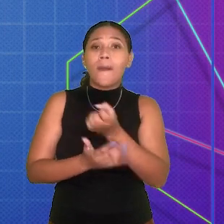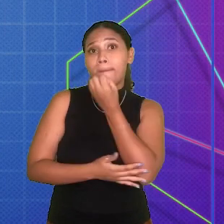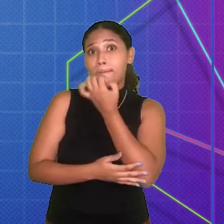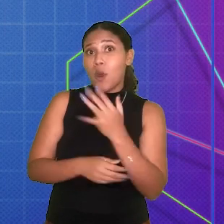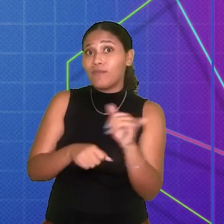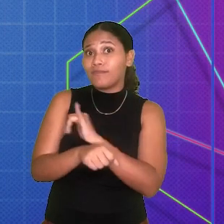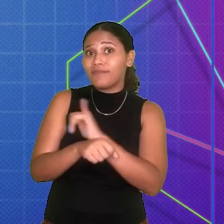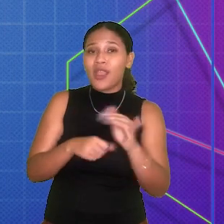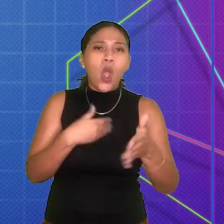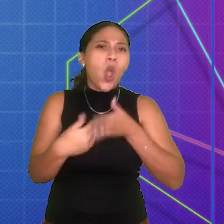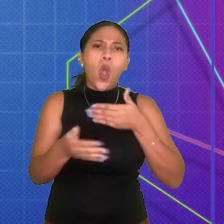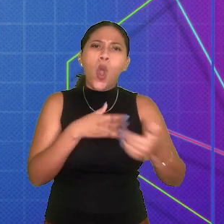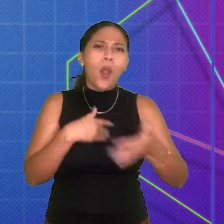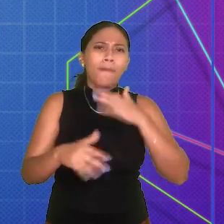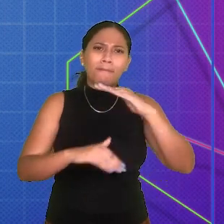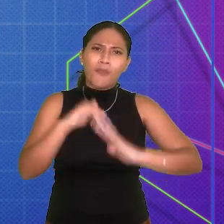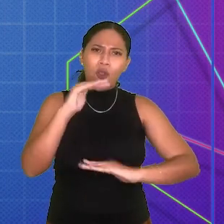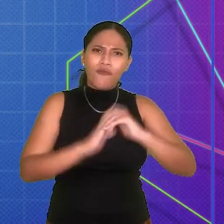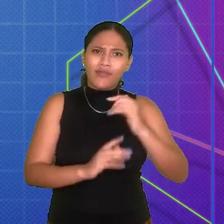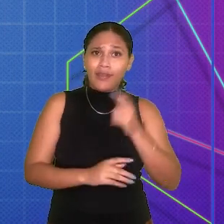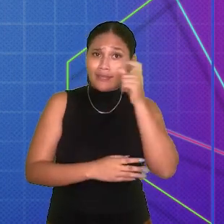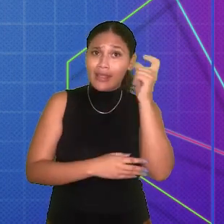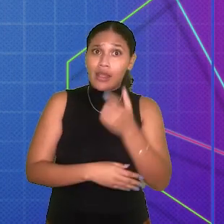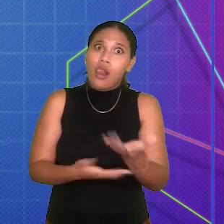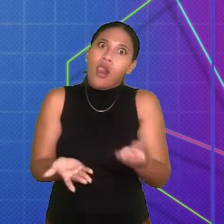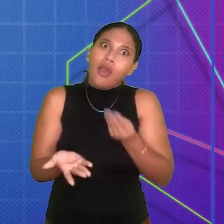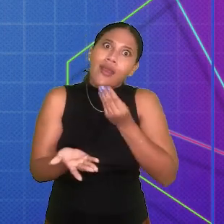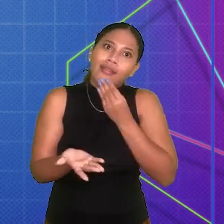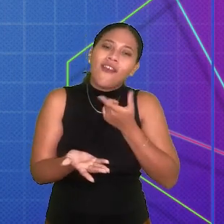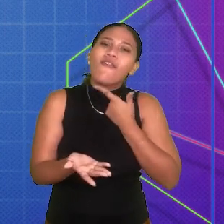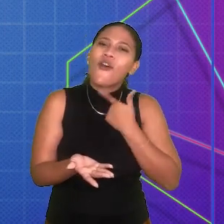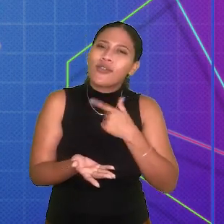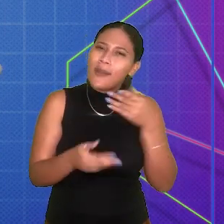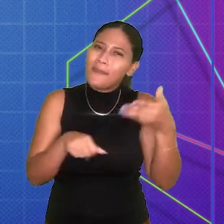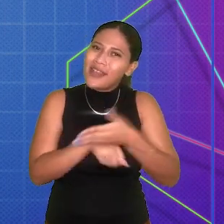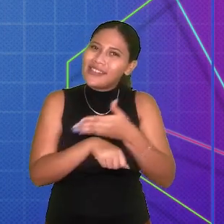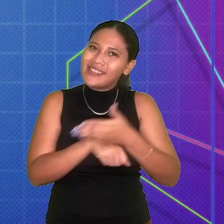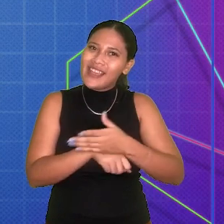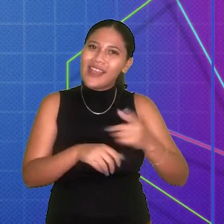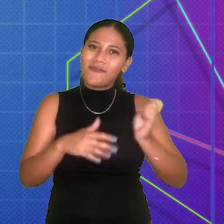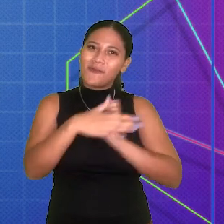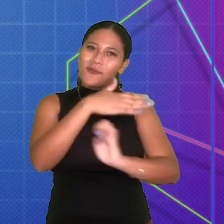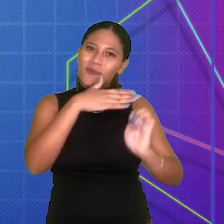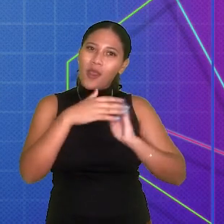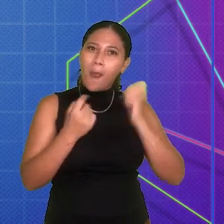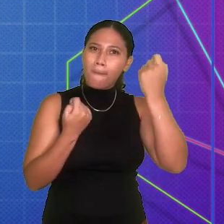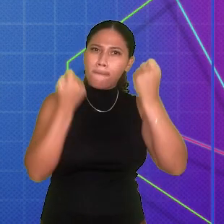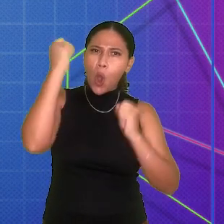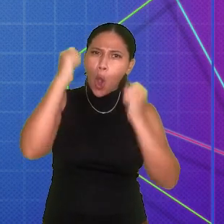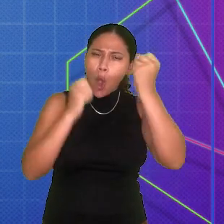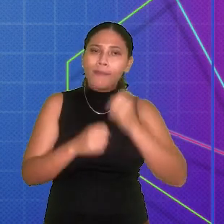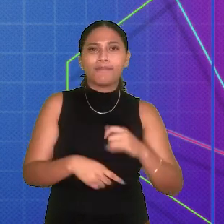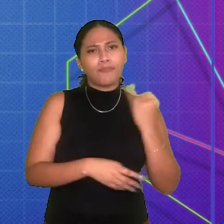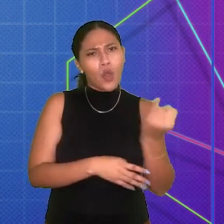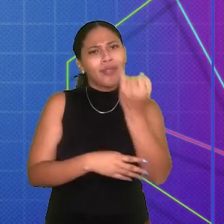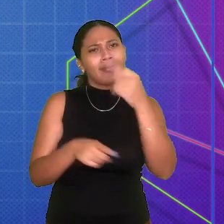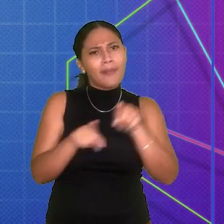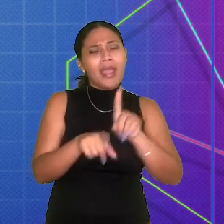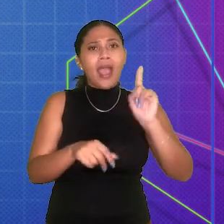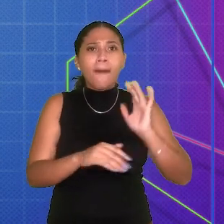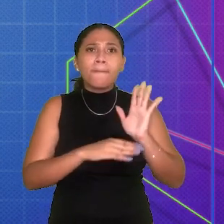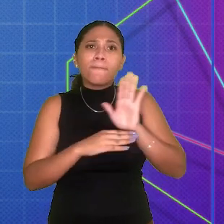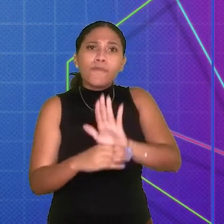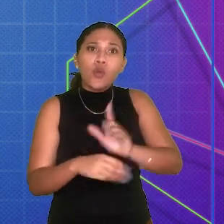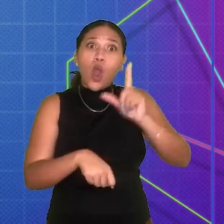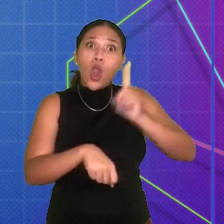caminho para qualquer profissional interessado. Claro, sua vontade de participar da indústria de games também é importante para ajudar na hora em